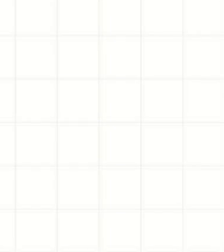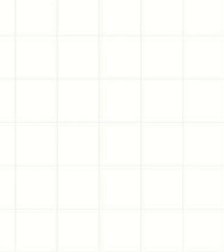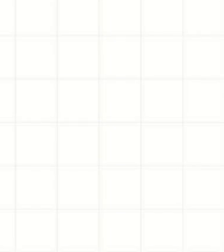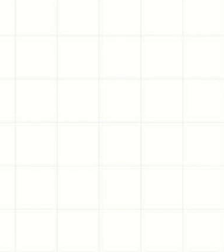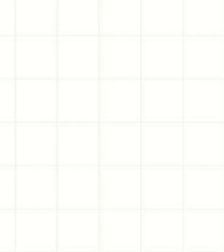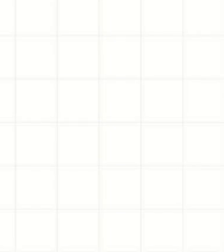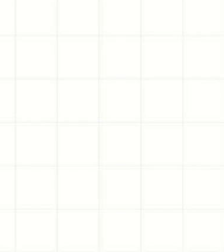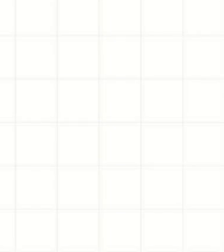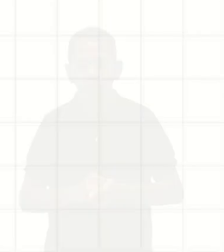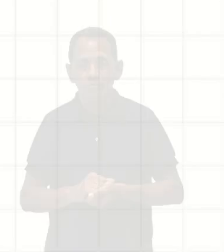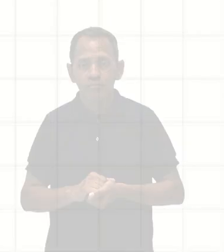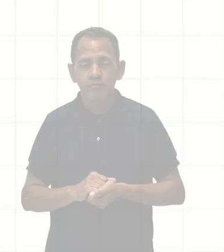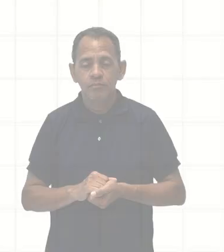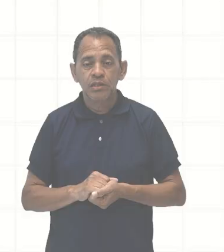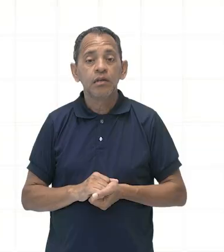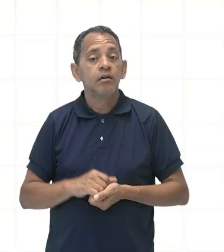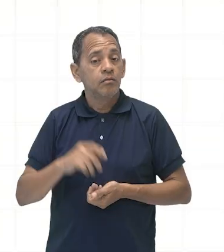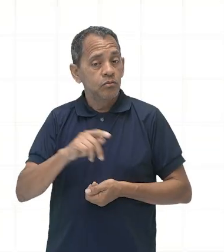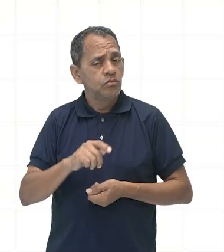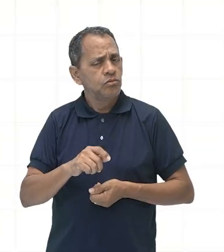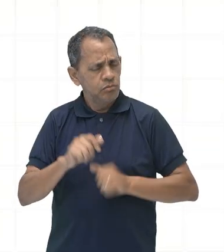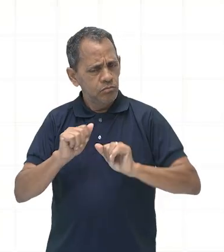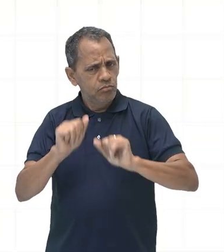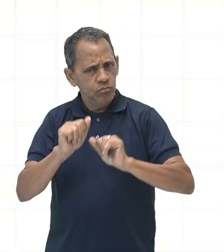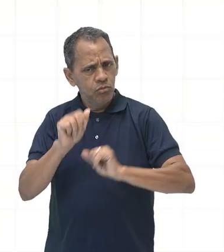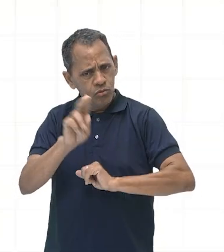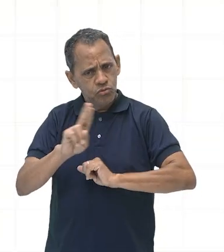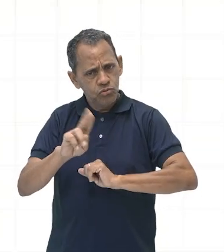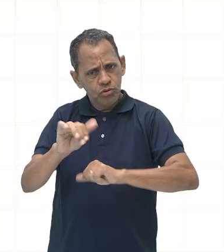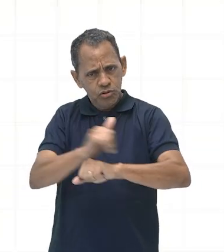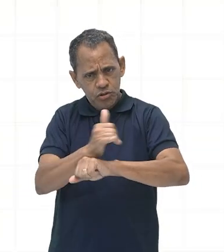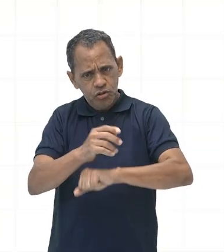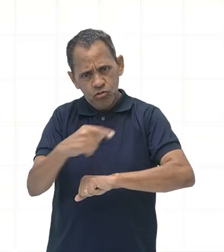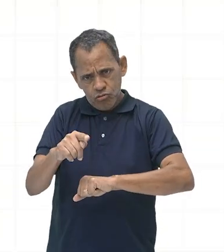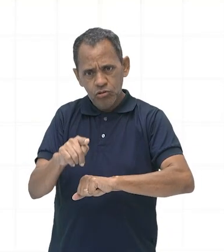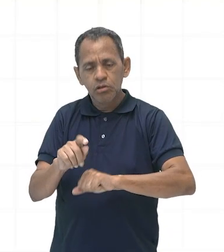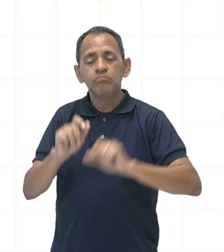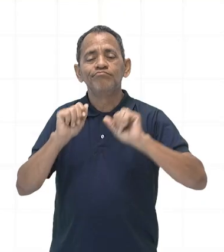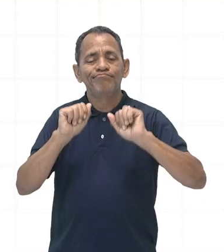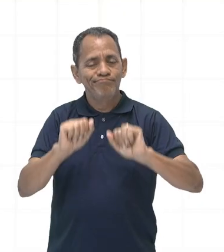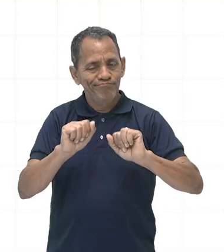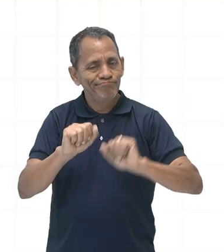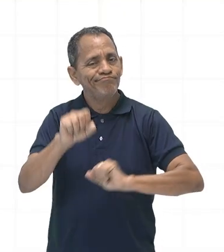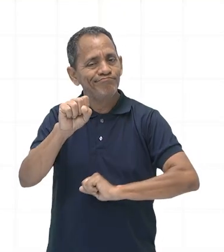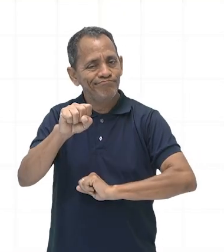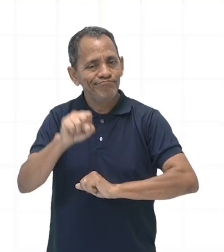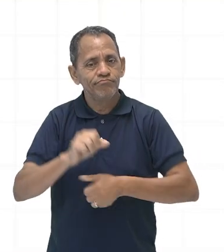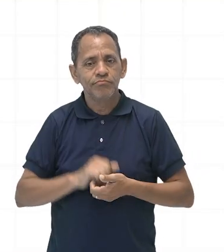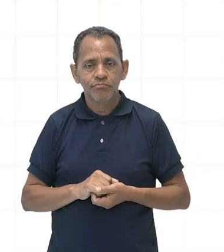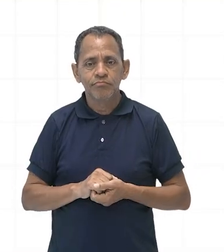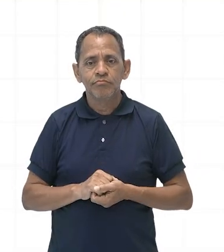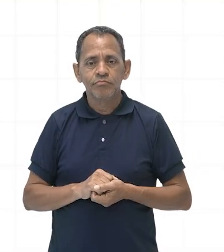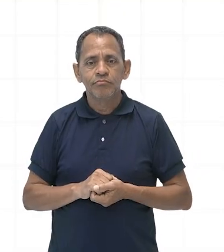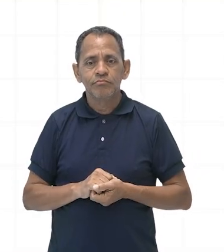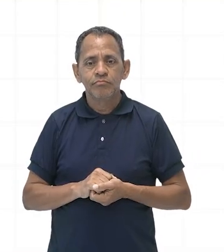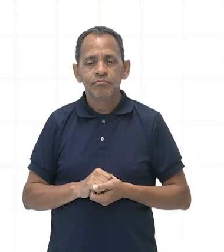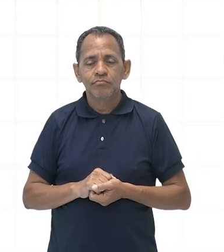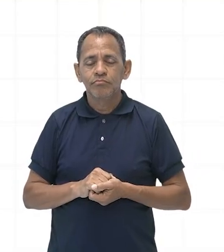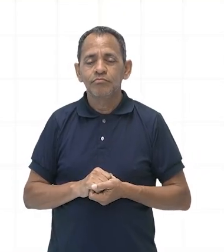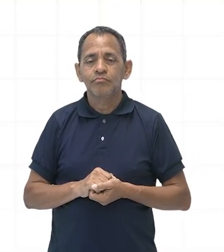vou pegar, primeiro entender, né? O desconto vai